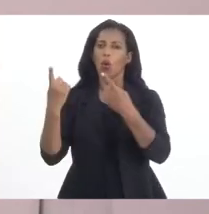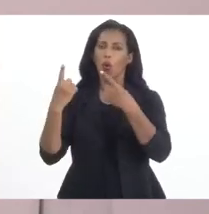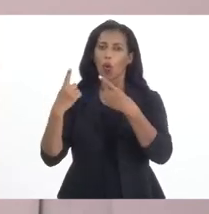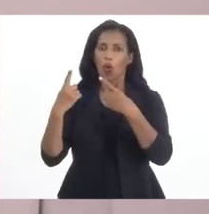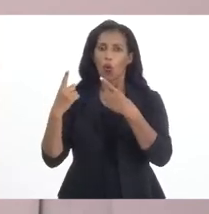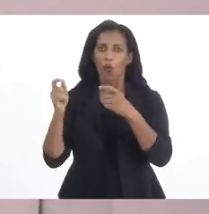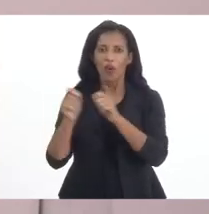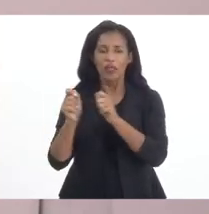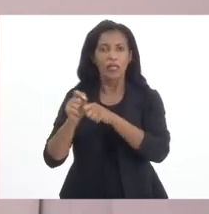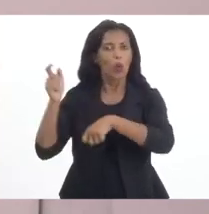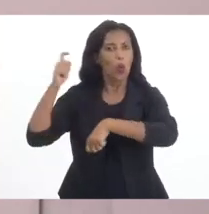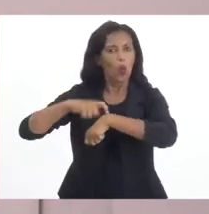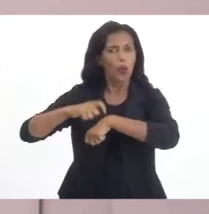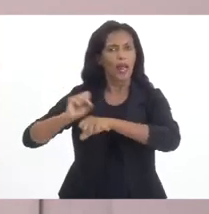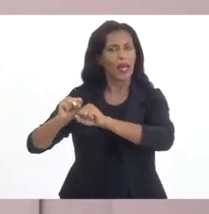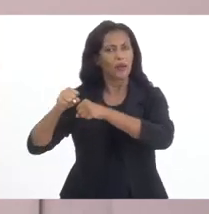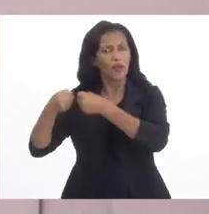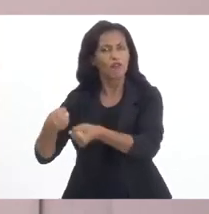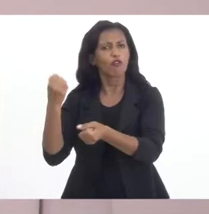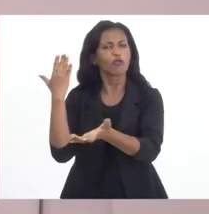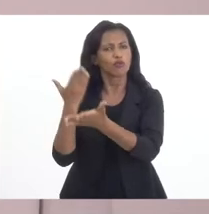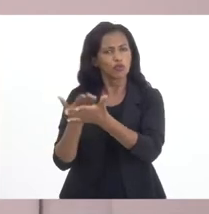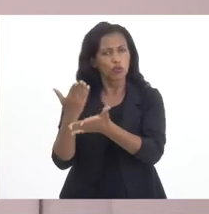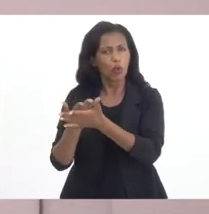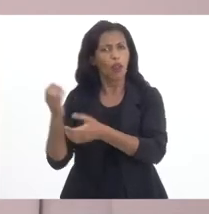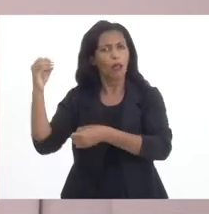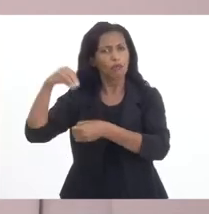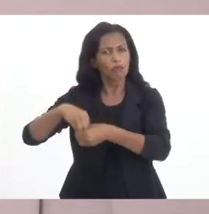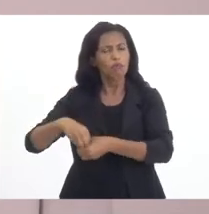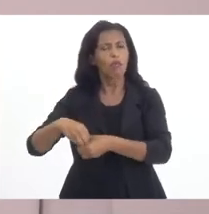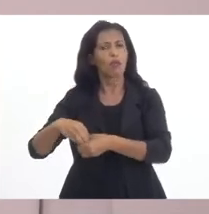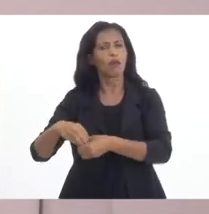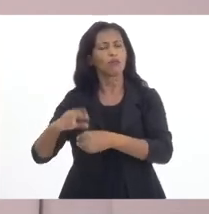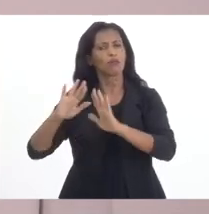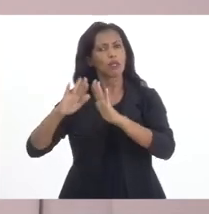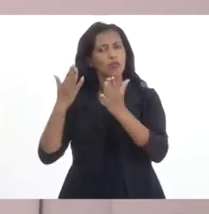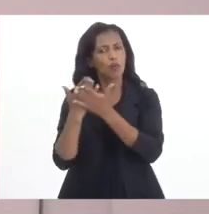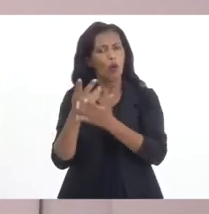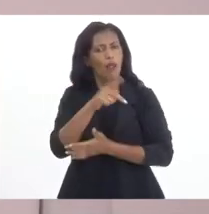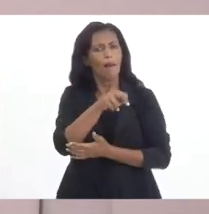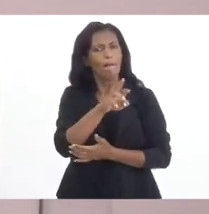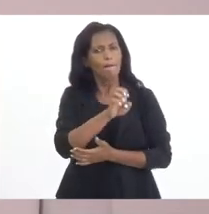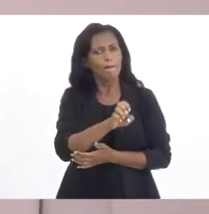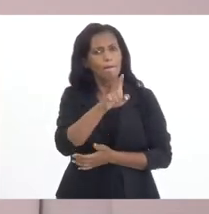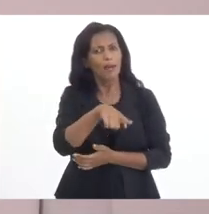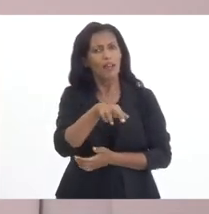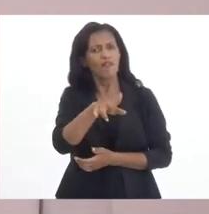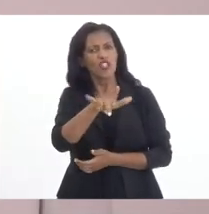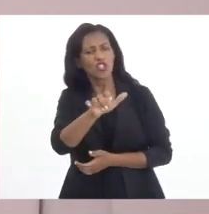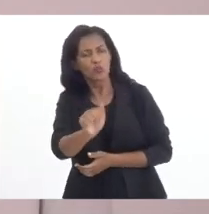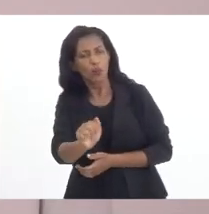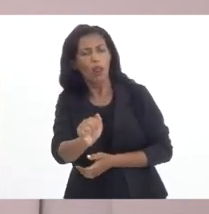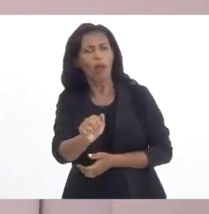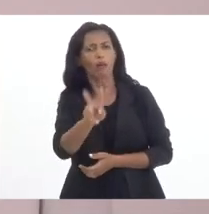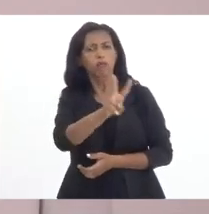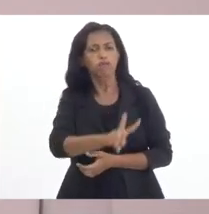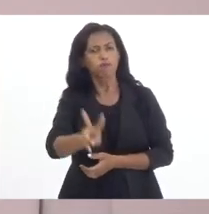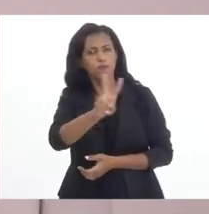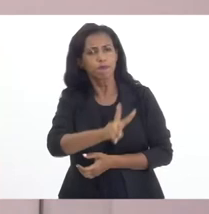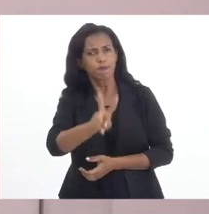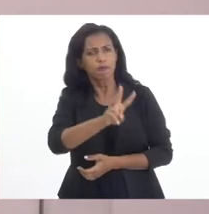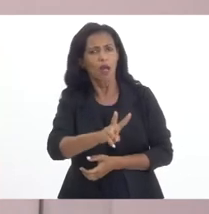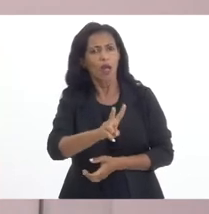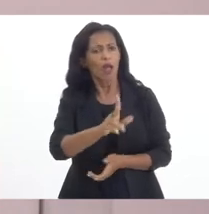contraturnos, reforço escolar no contraturno, e pré-vestibular gratuito, porque aí o filho das famílias mais pobres vão